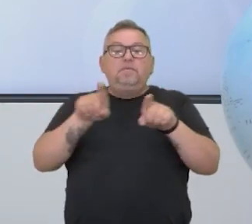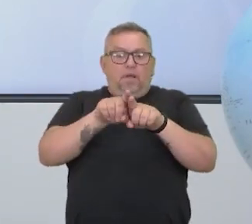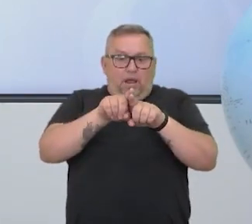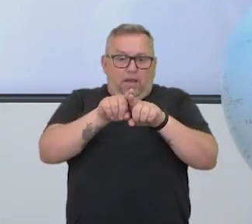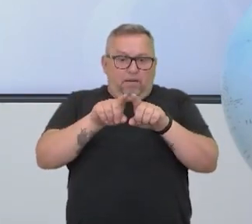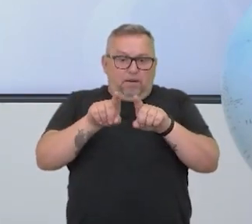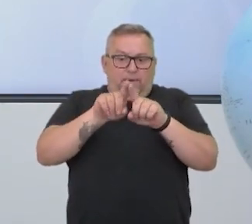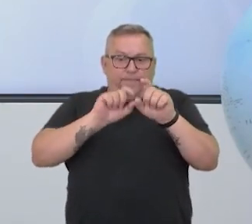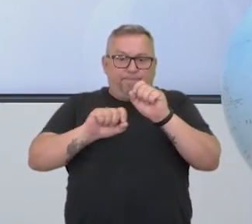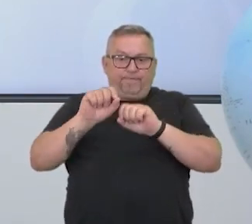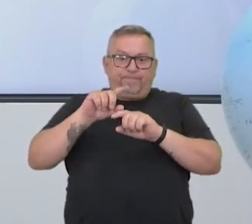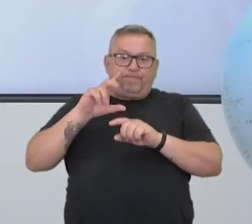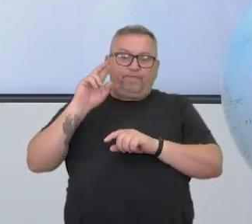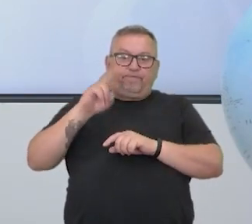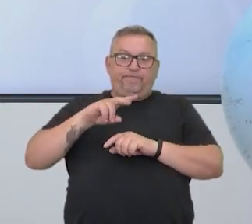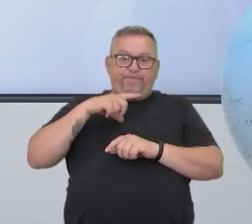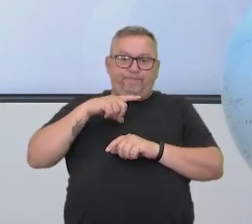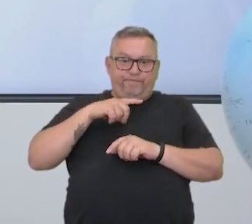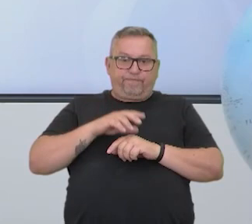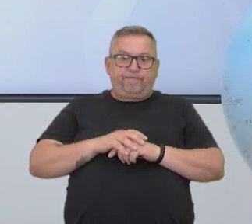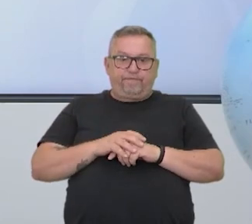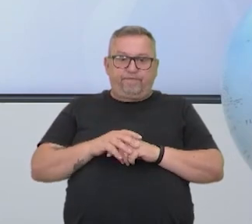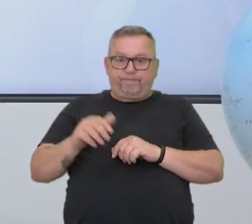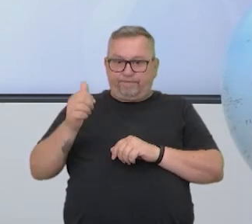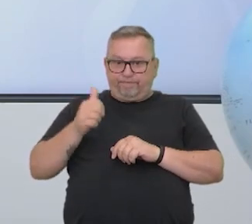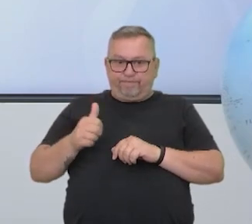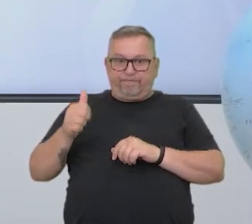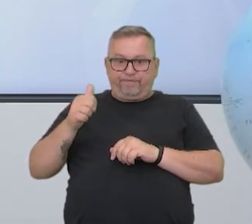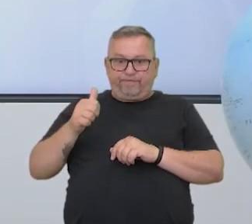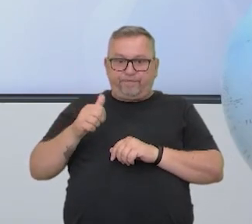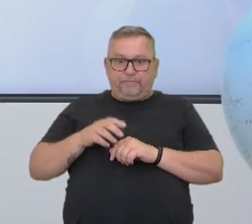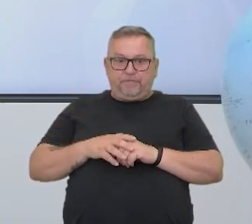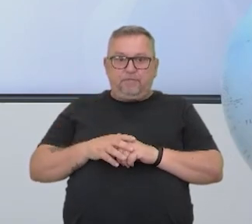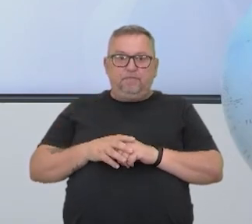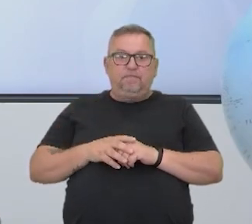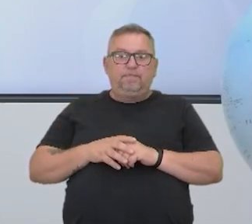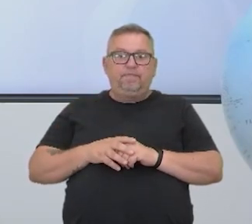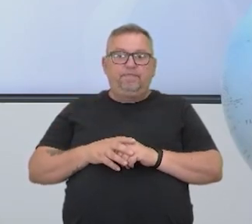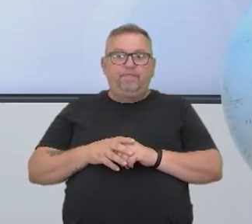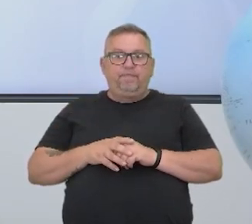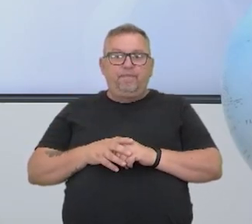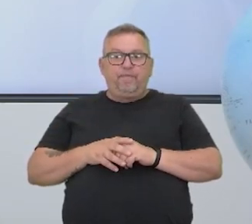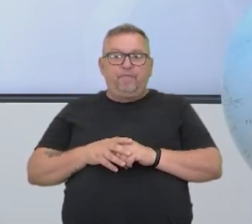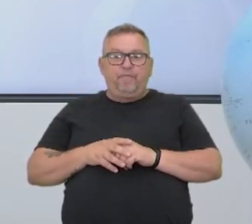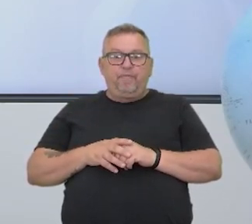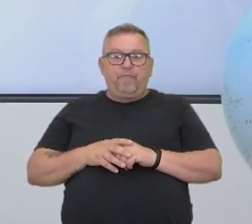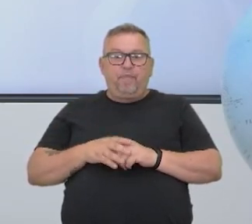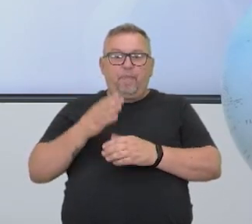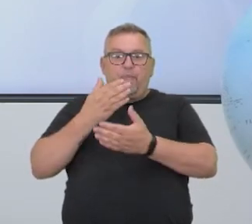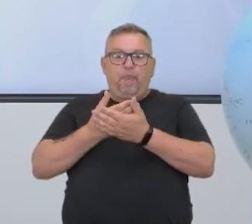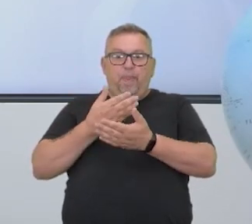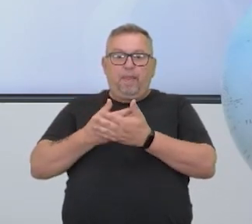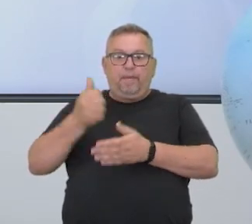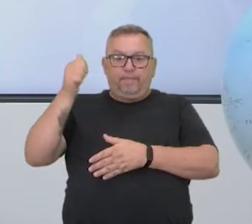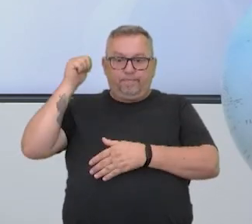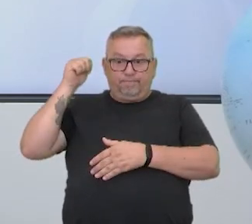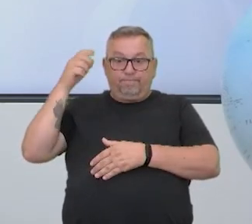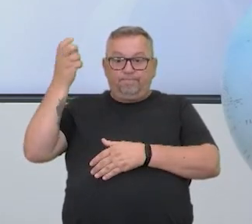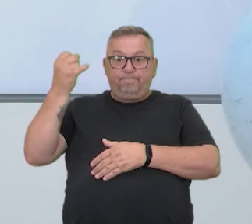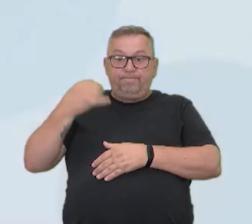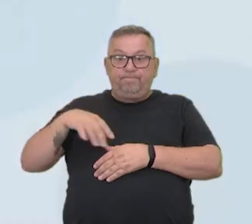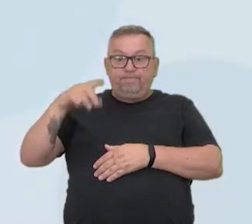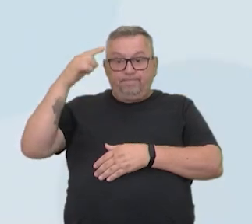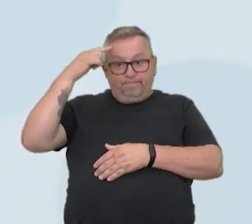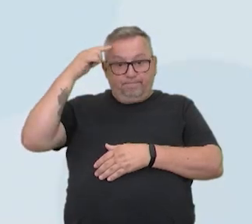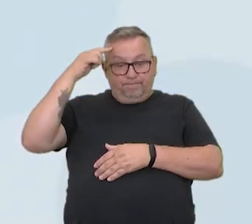vários locais aí, permeando, beleza? Então, vamos lá. Nas aulas anteriores, se a gente for pensar o que a